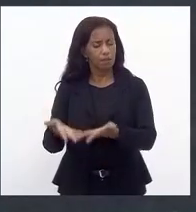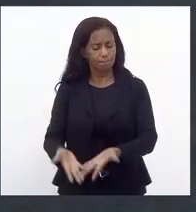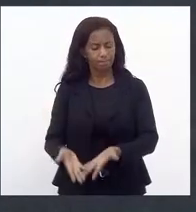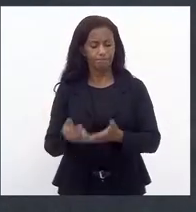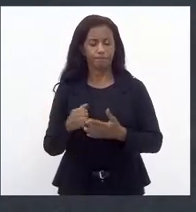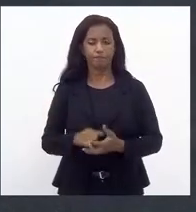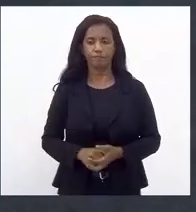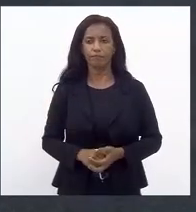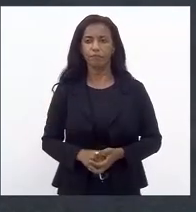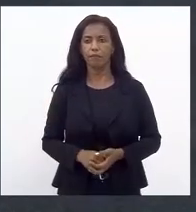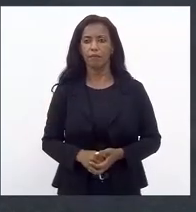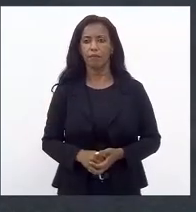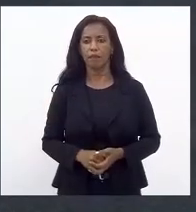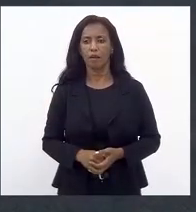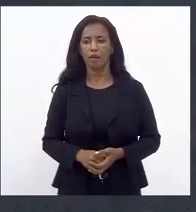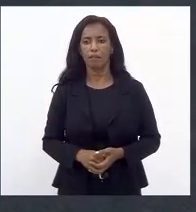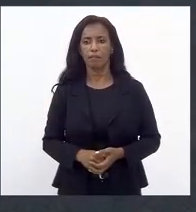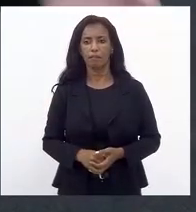a